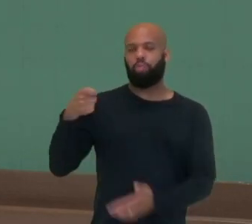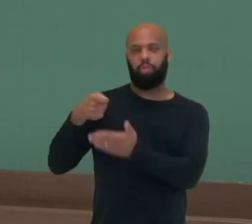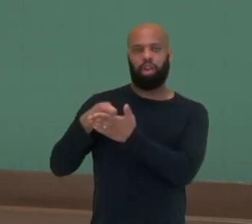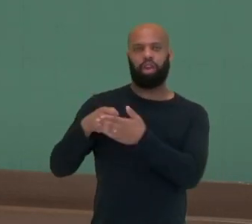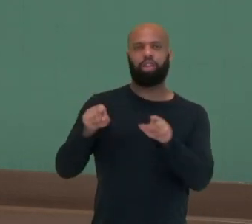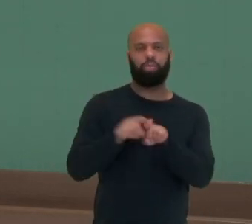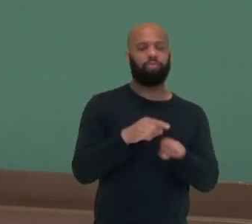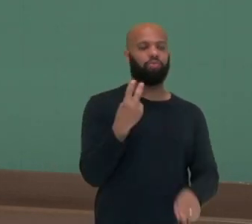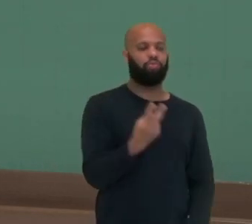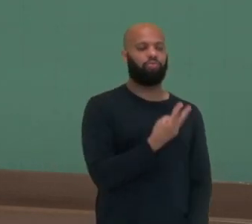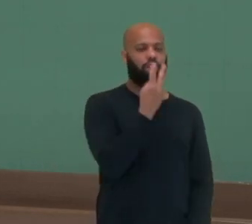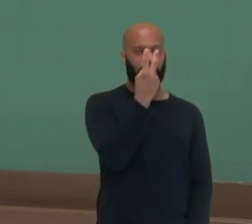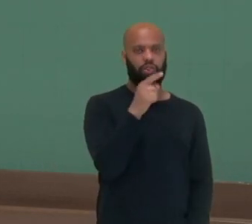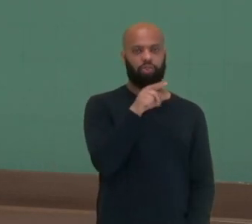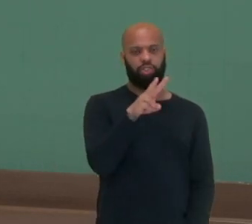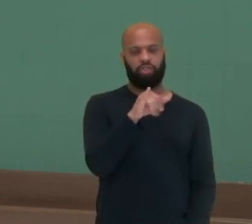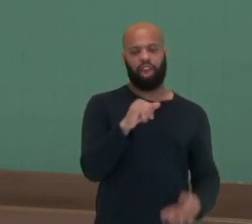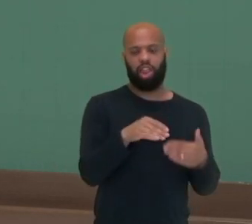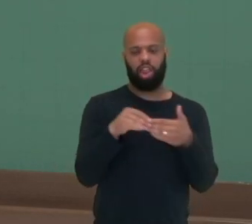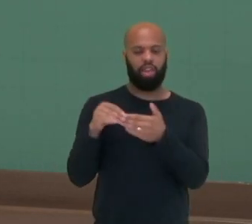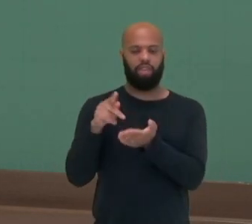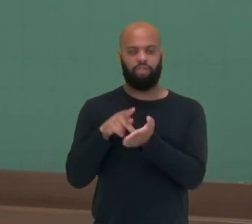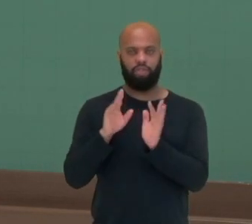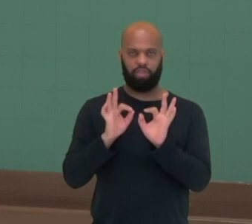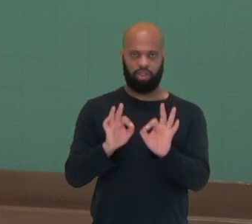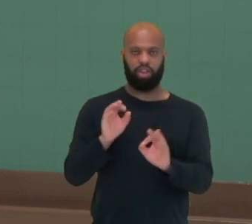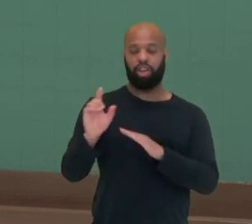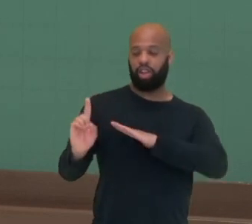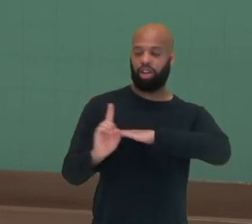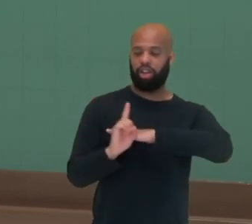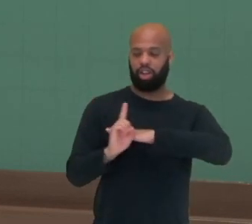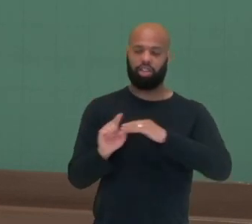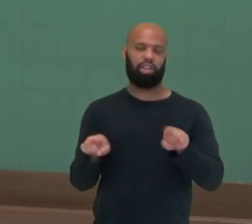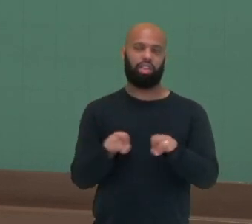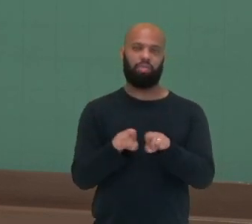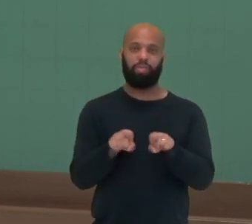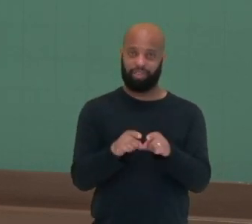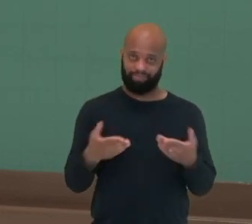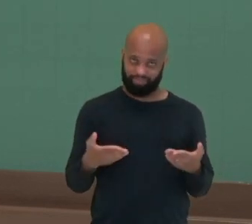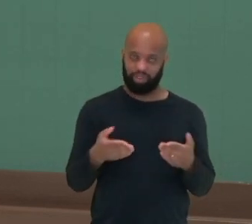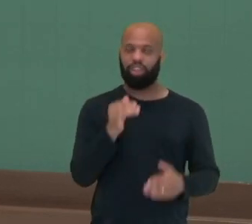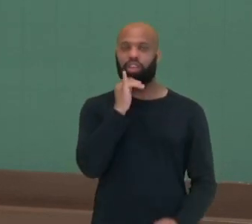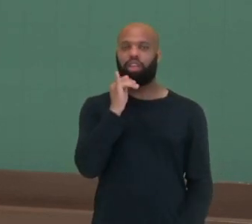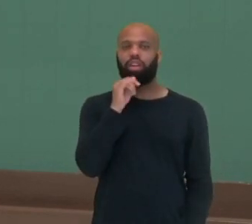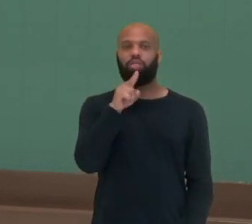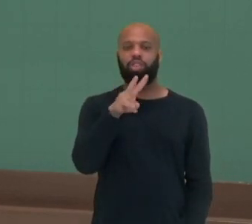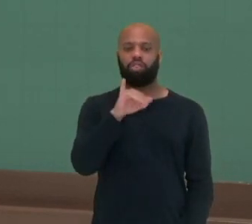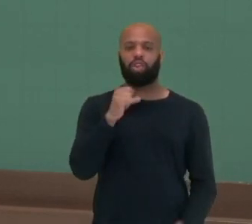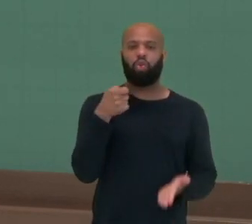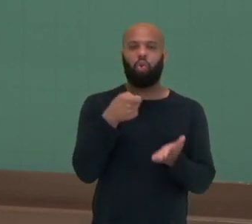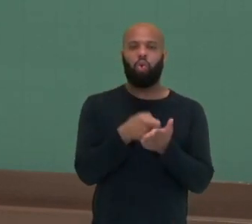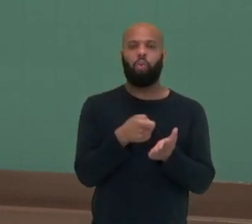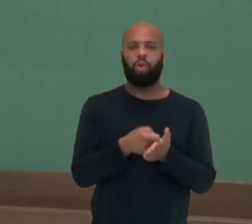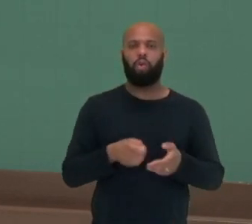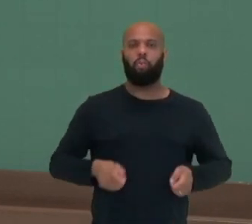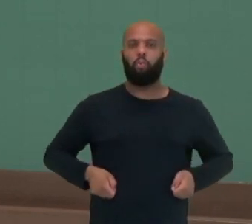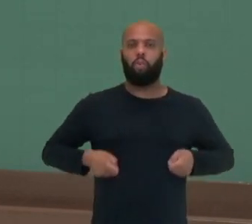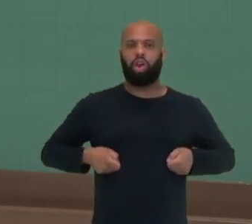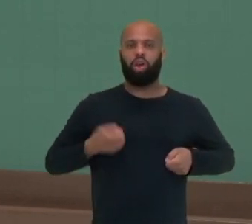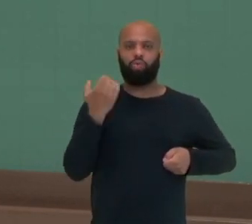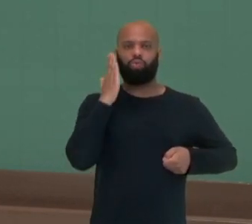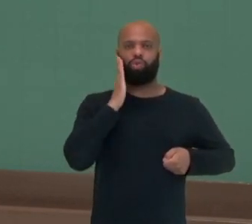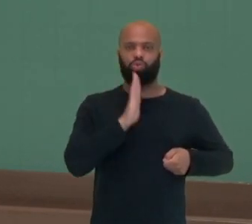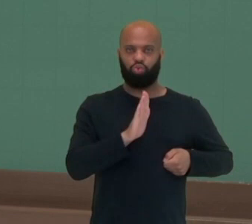e o valor que você está levando. E isso o cliente também vai levar. Por exemplo, você vai comprar um jeans. Você tem um